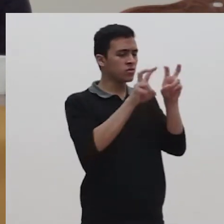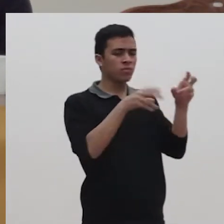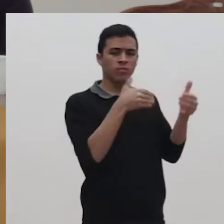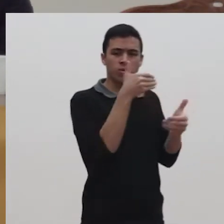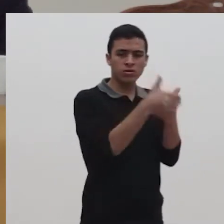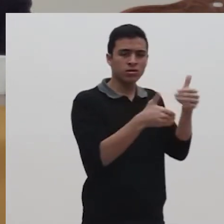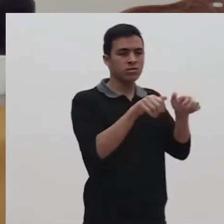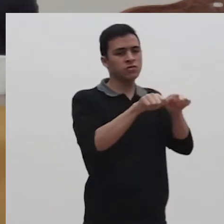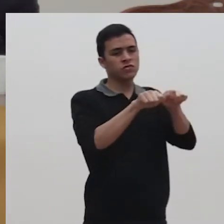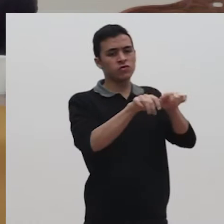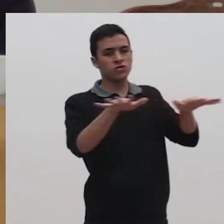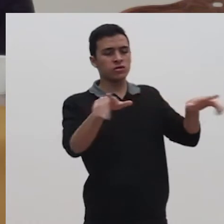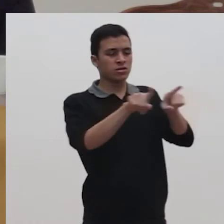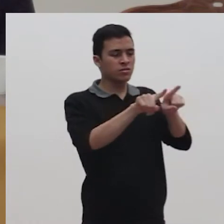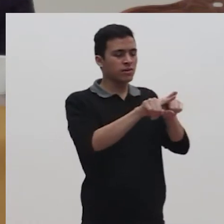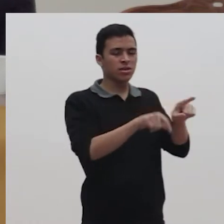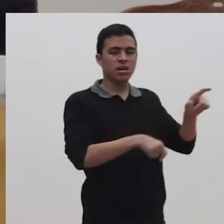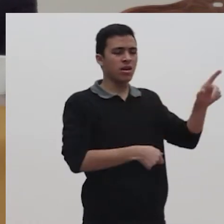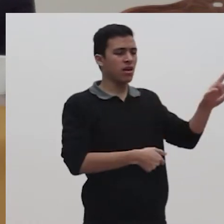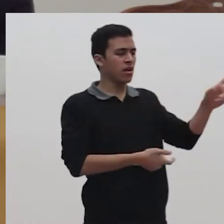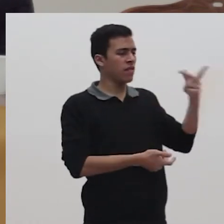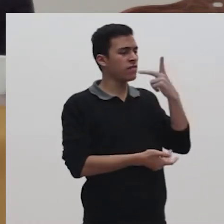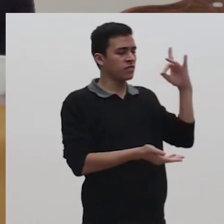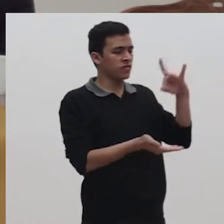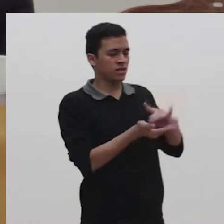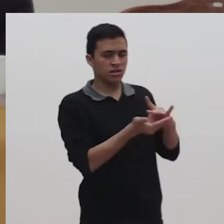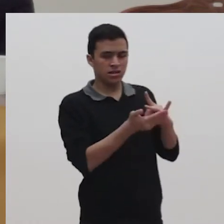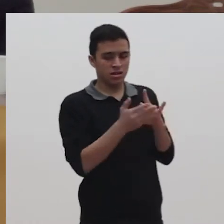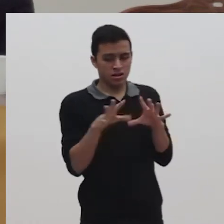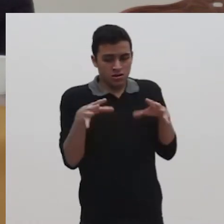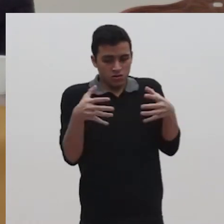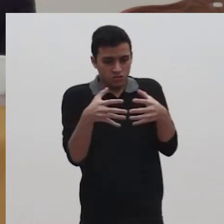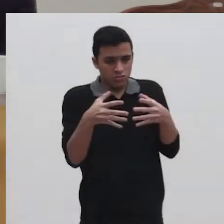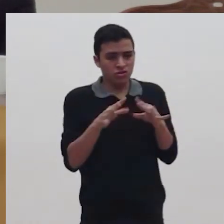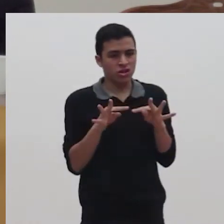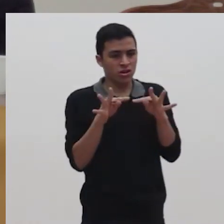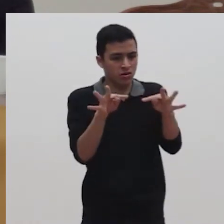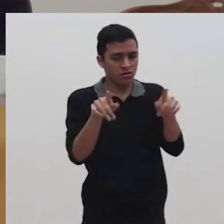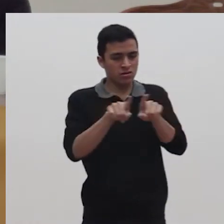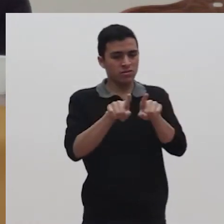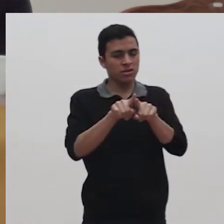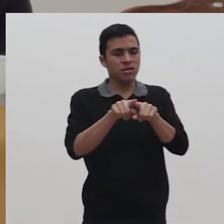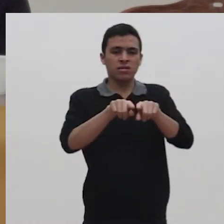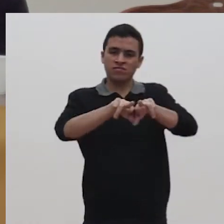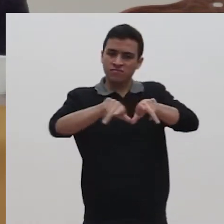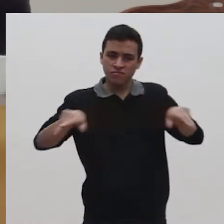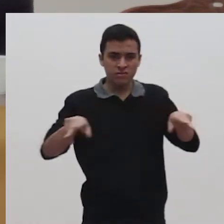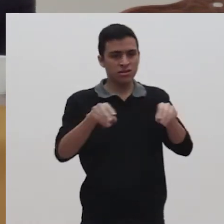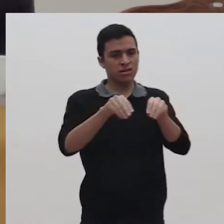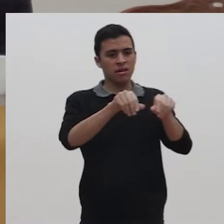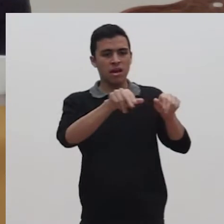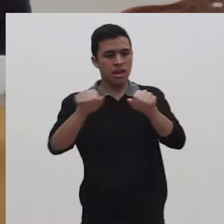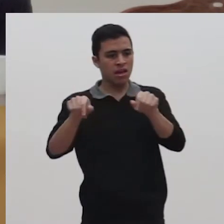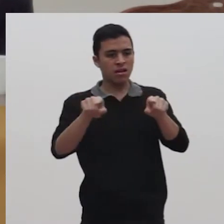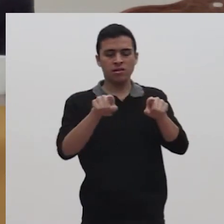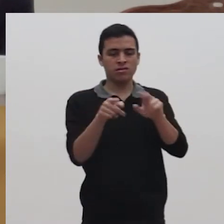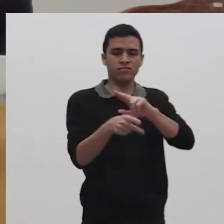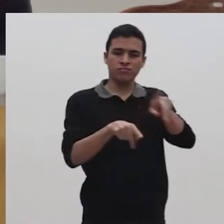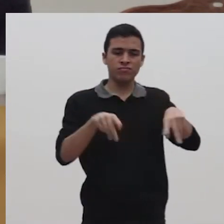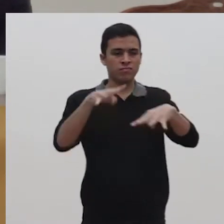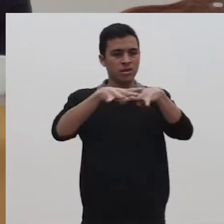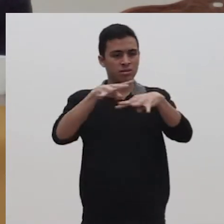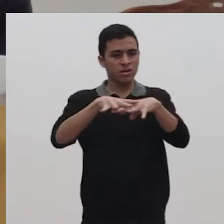de expansão e afirmou que os setores de tecnologia, agrárias, terra, exatas